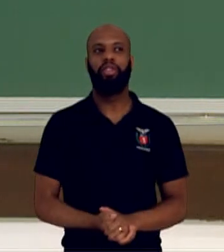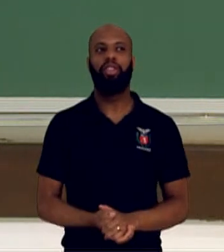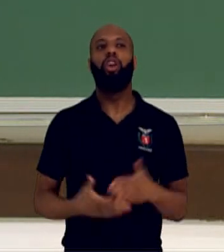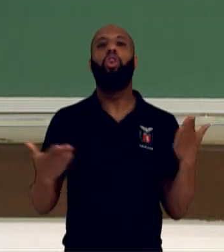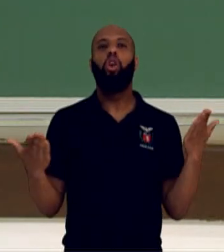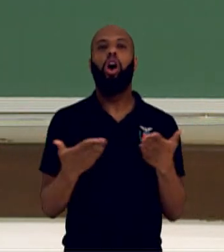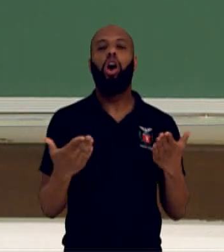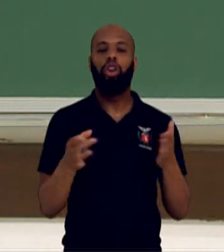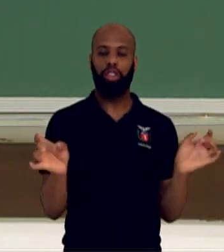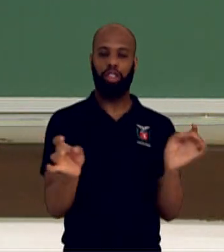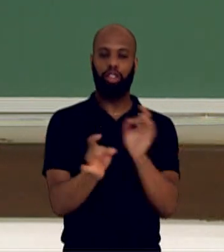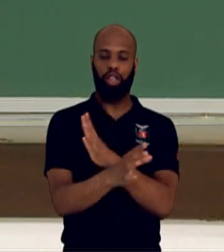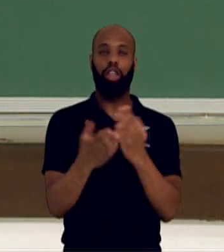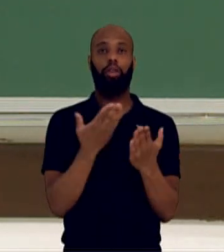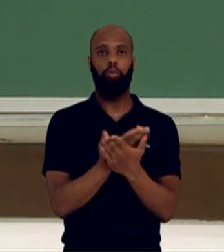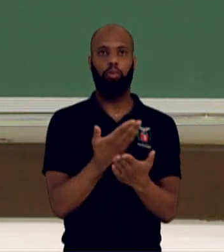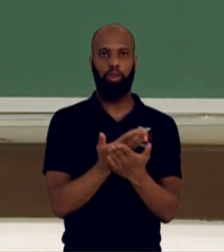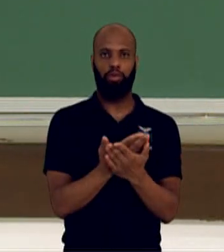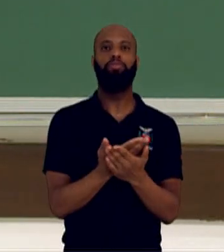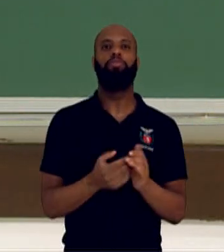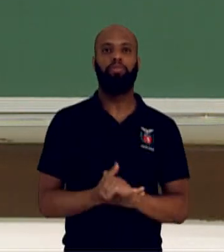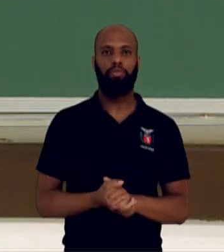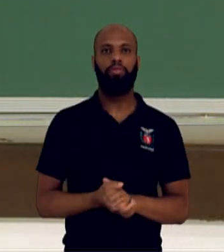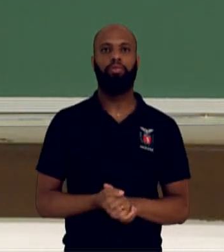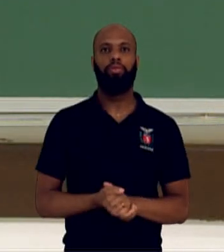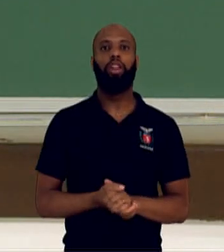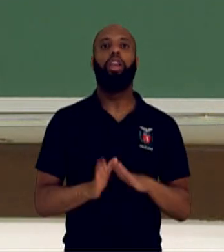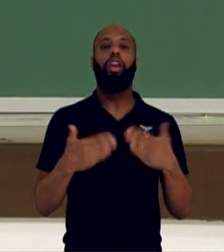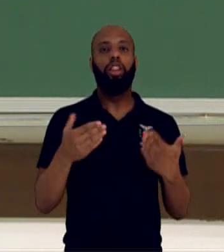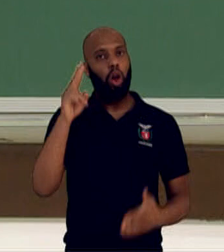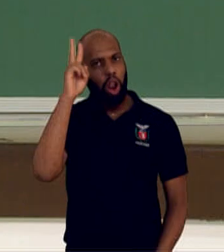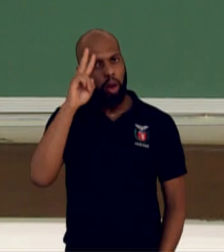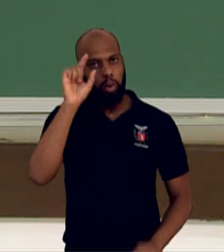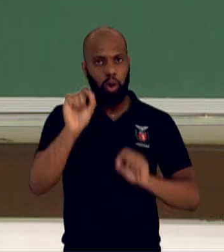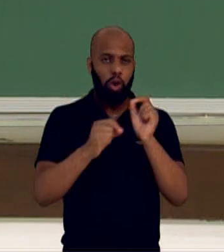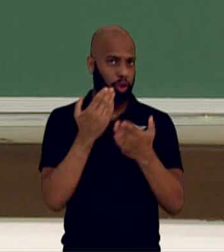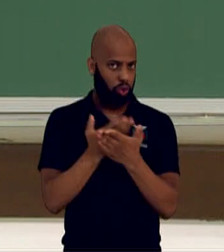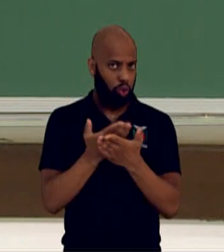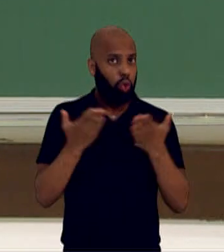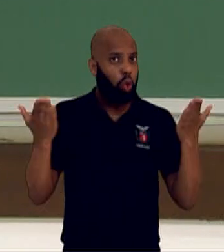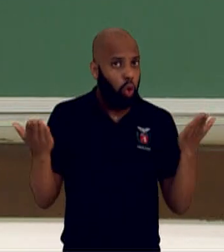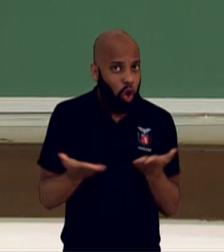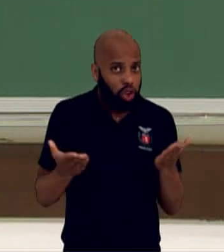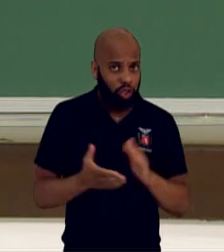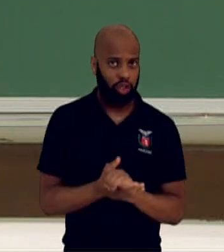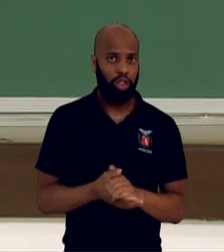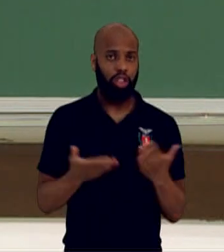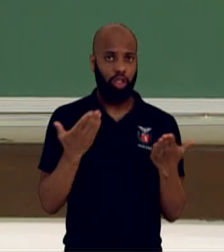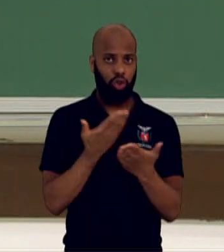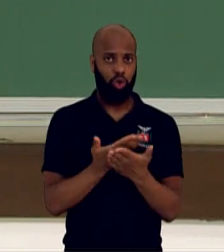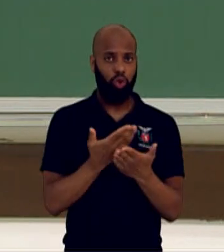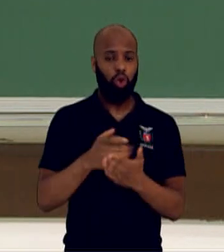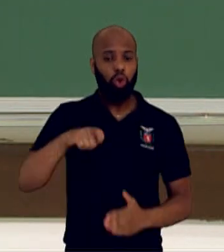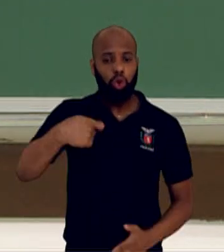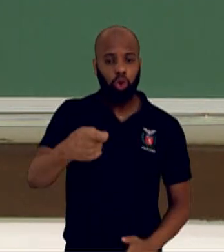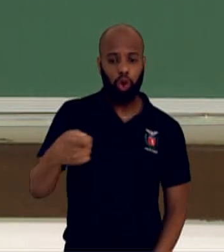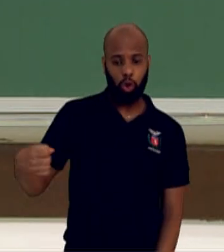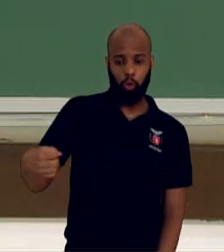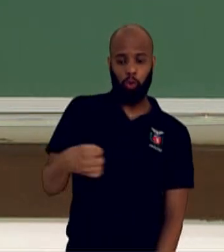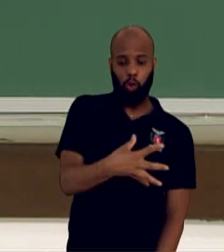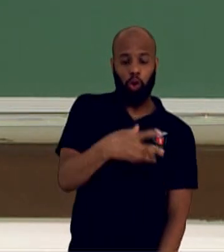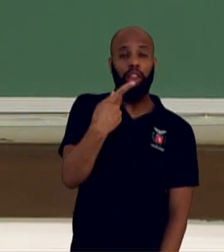a gente encerra a nossa aula por aqui. Então, vamos lembrar o que a gente viu hoje? A gente viu sobre o